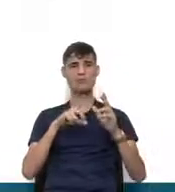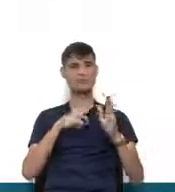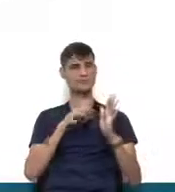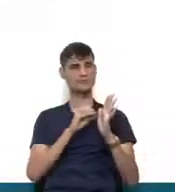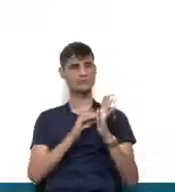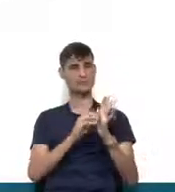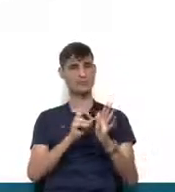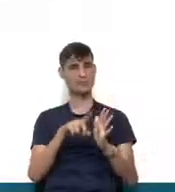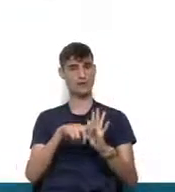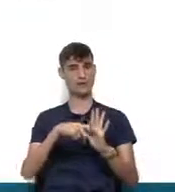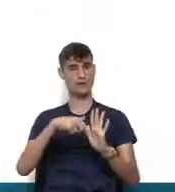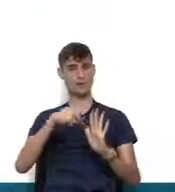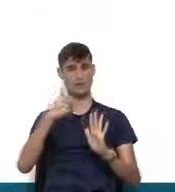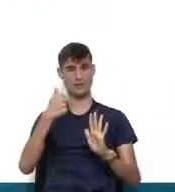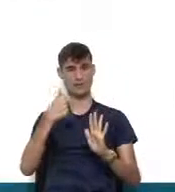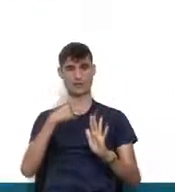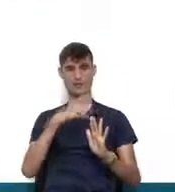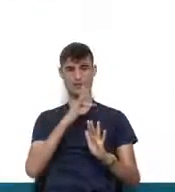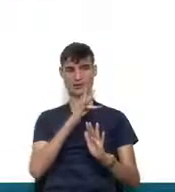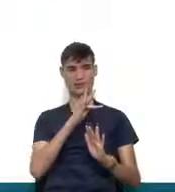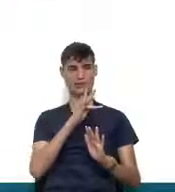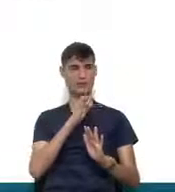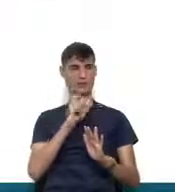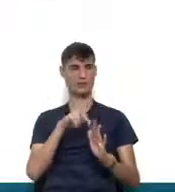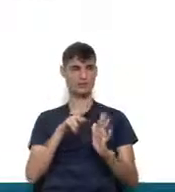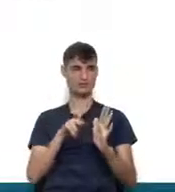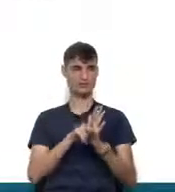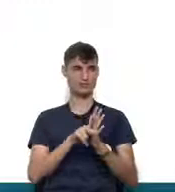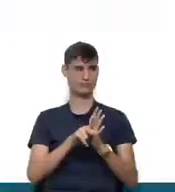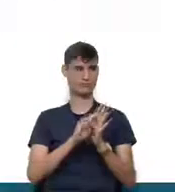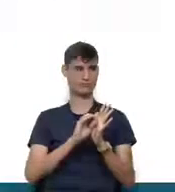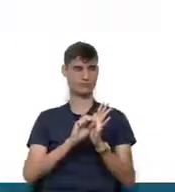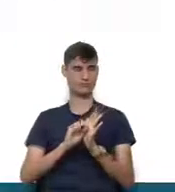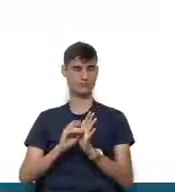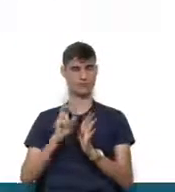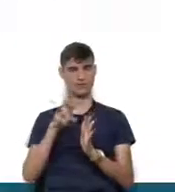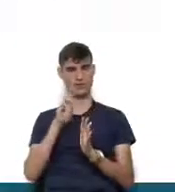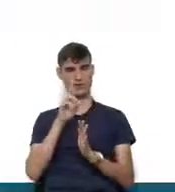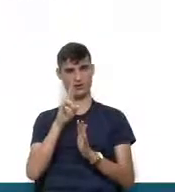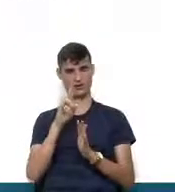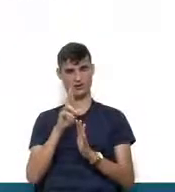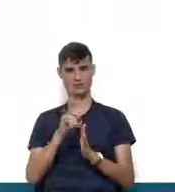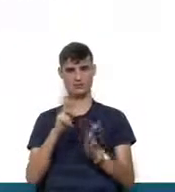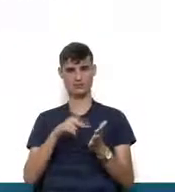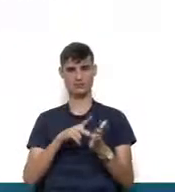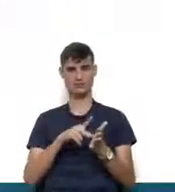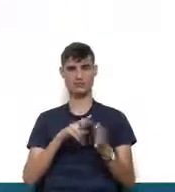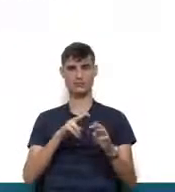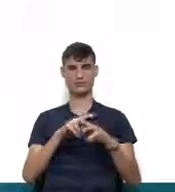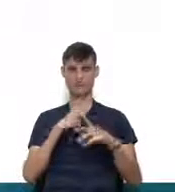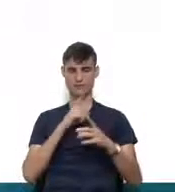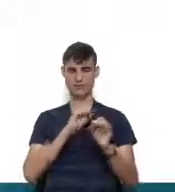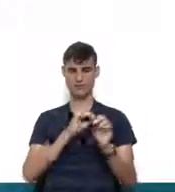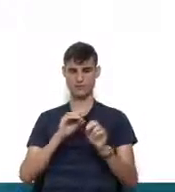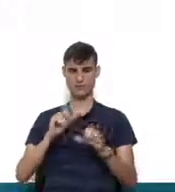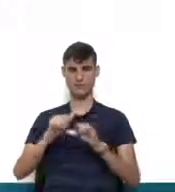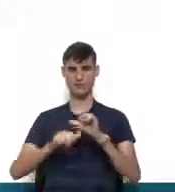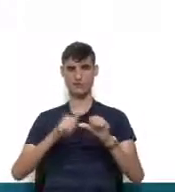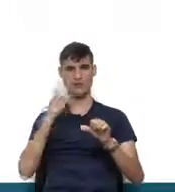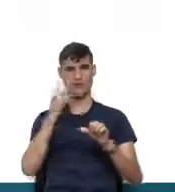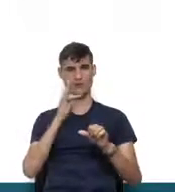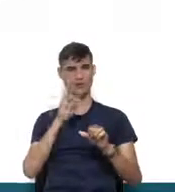derivada primeira de f é derivável por partes em reais, então podemos derivar a série de